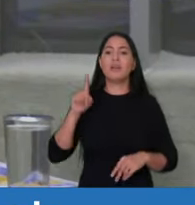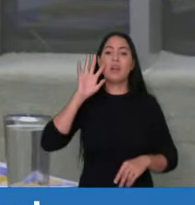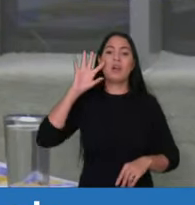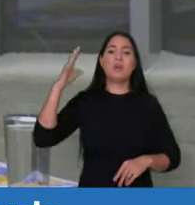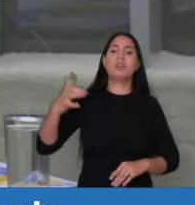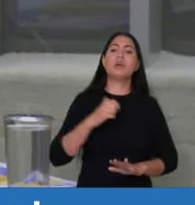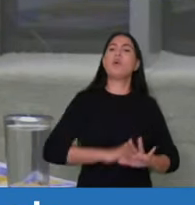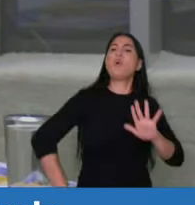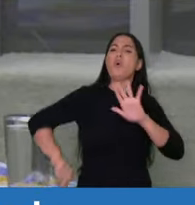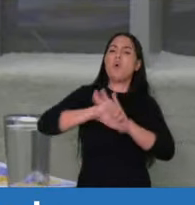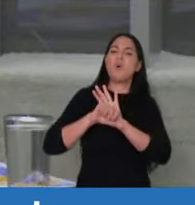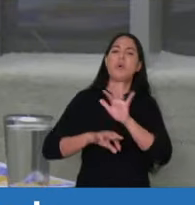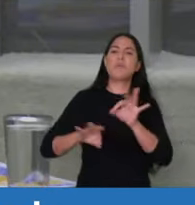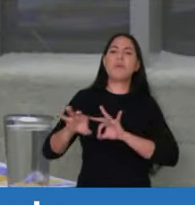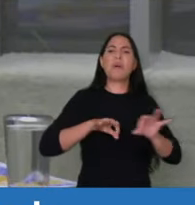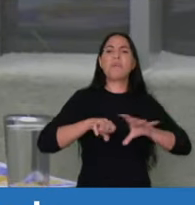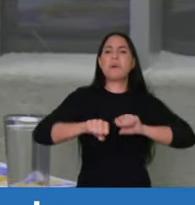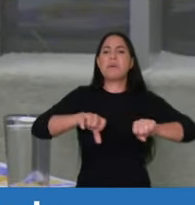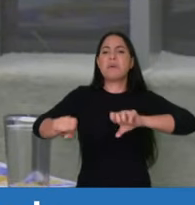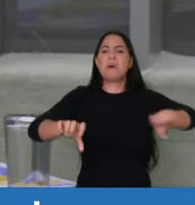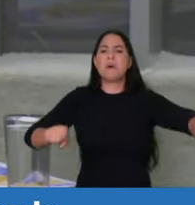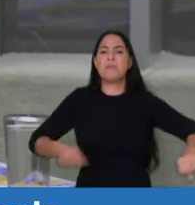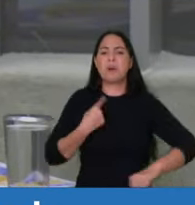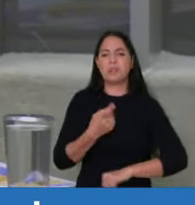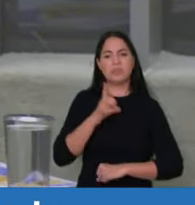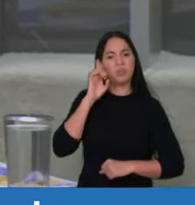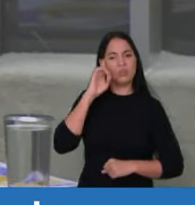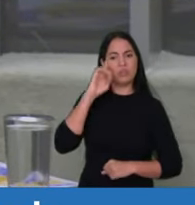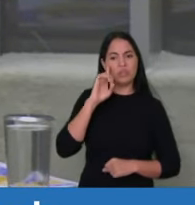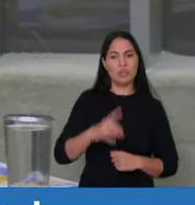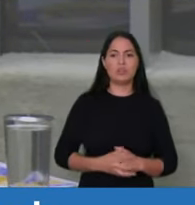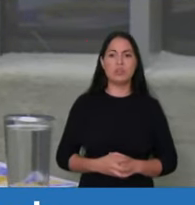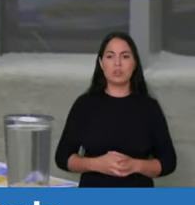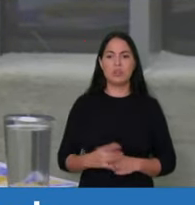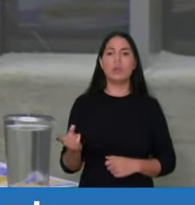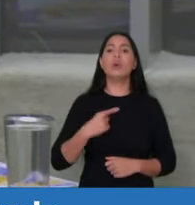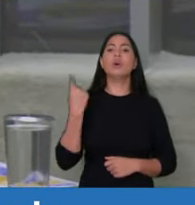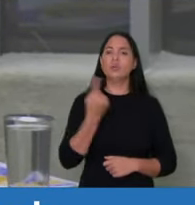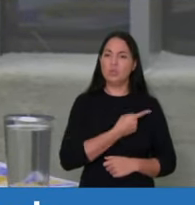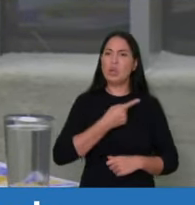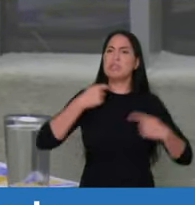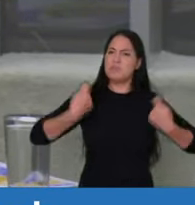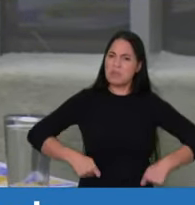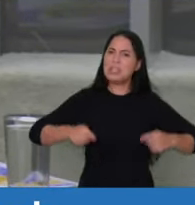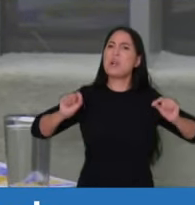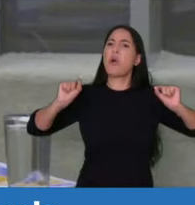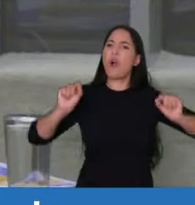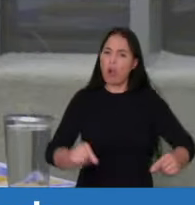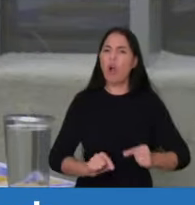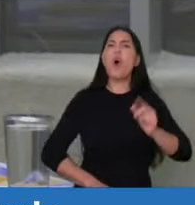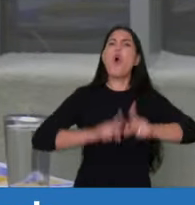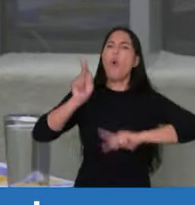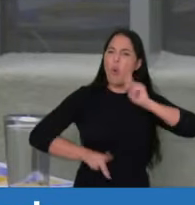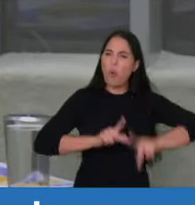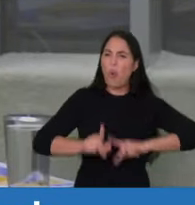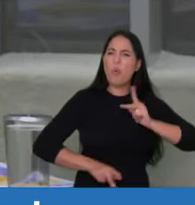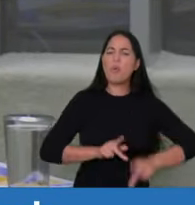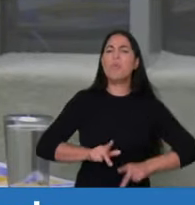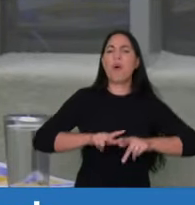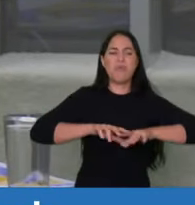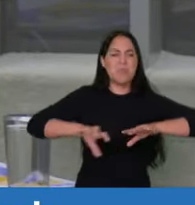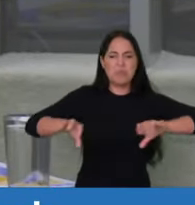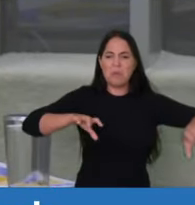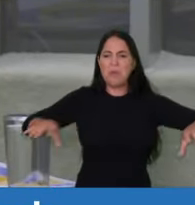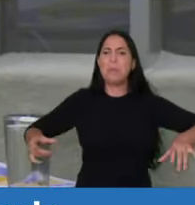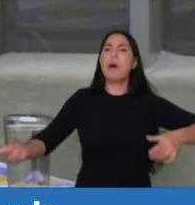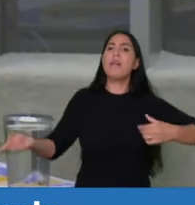o crime organizado se infiltra na nossa vida cotidiana. Então, nós precisamos, ou seja, devolver para o povo os territórios que lhe foram tomados, os